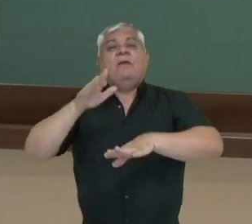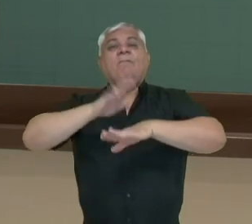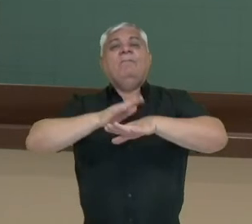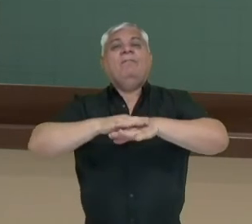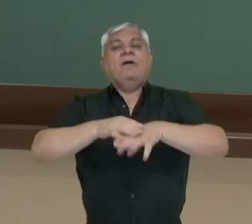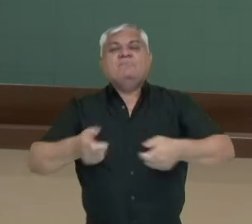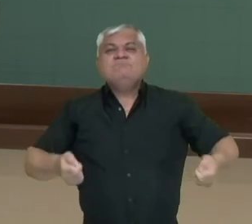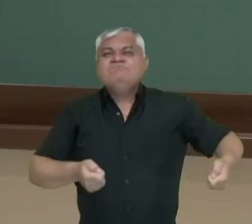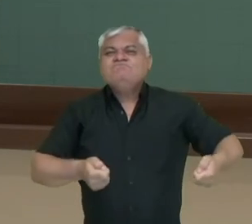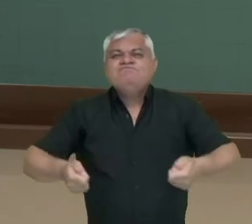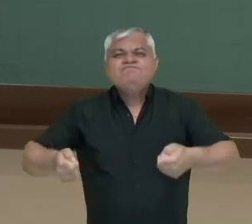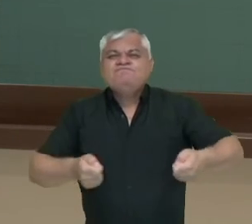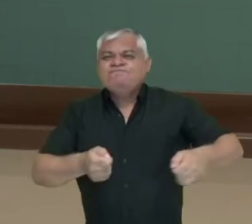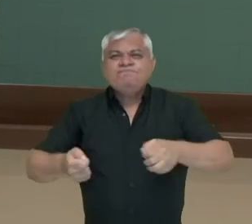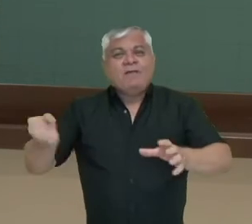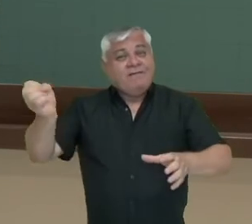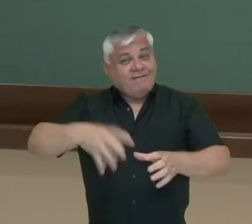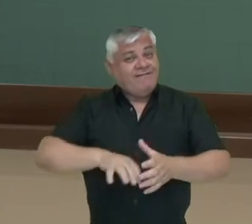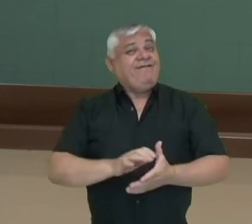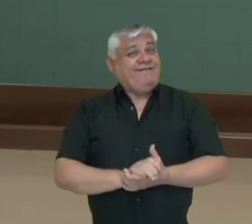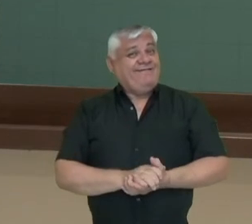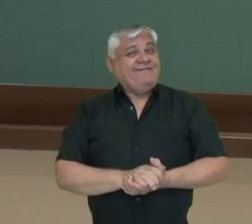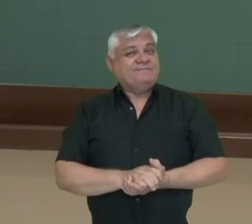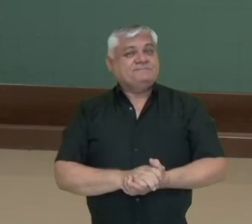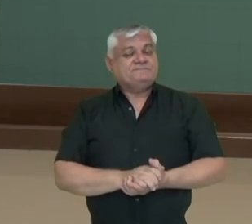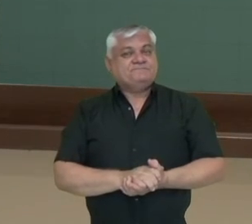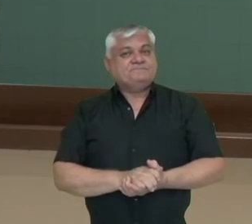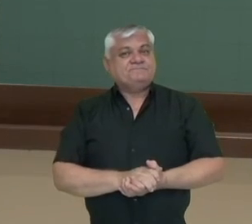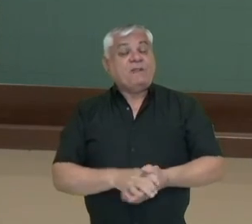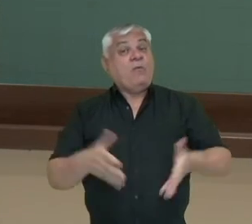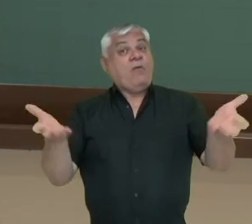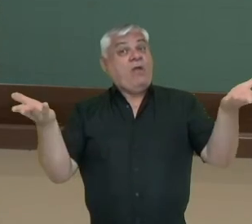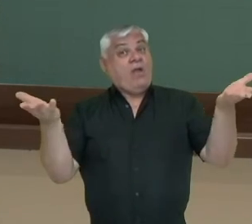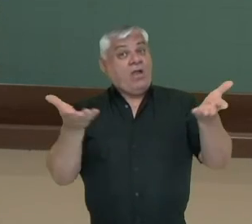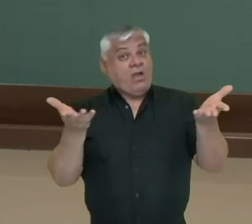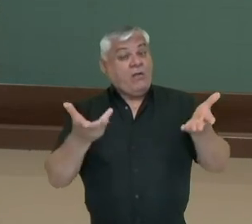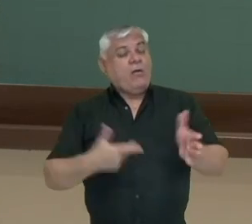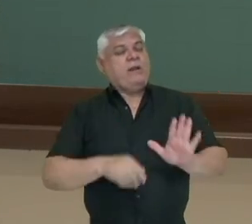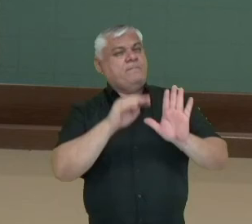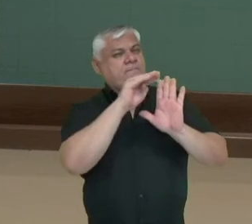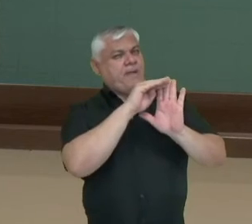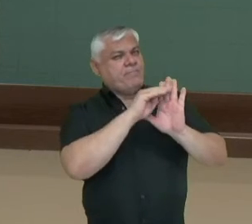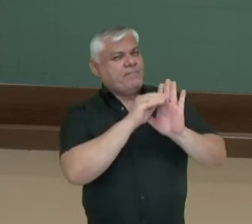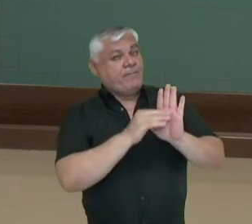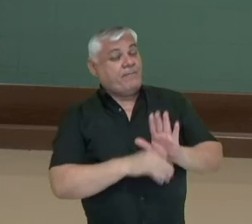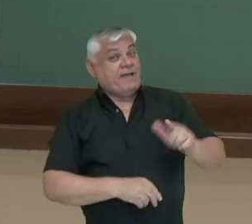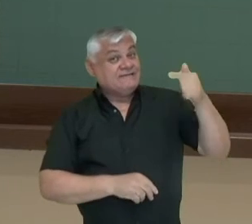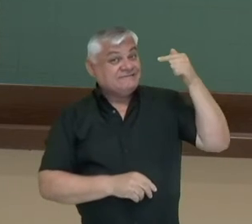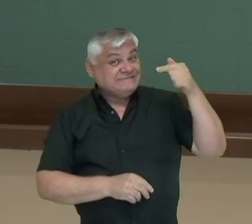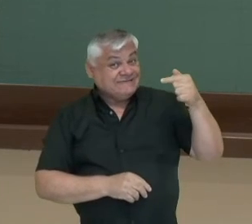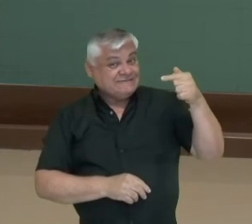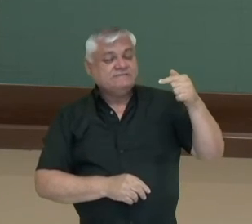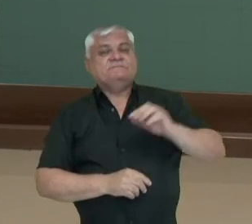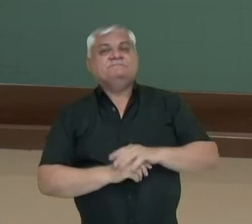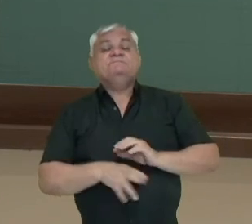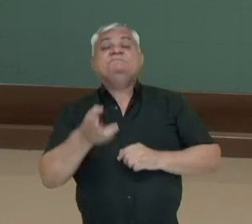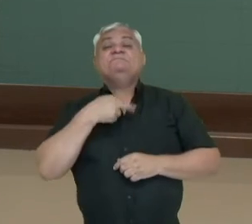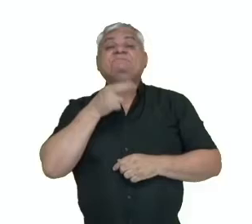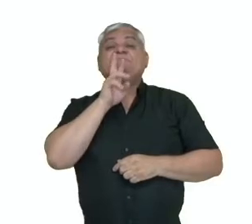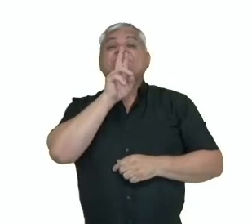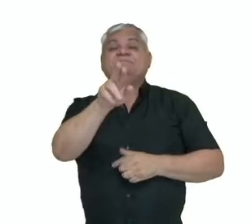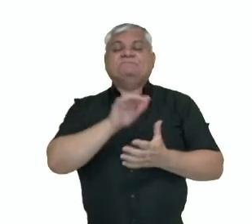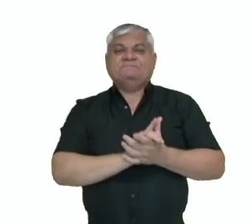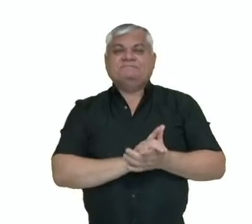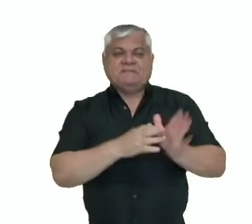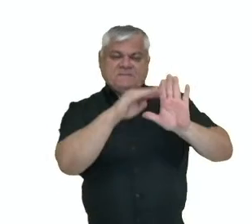e dessas cooperativas. Então agora baseado nesses princípios, nós vamos responder esta questão aqui, ó. Os